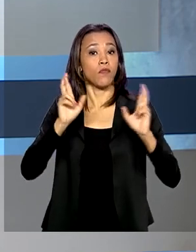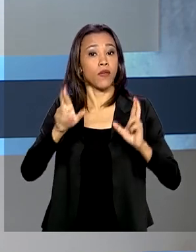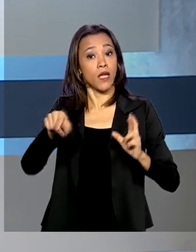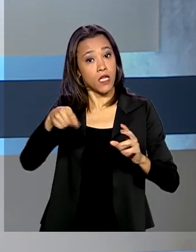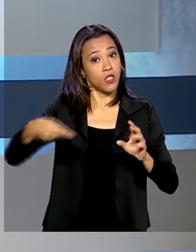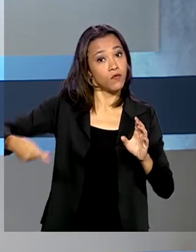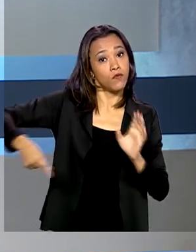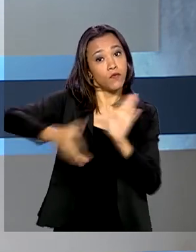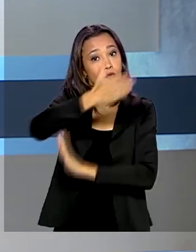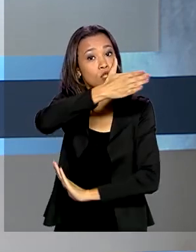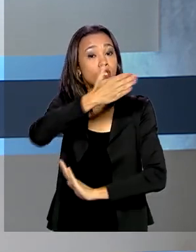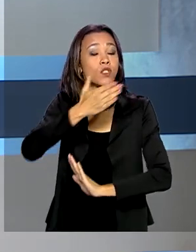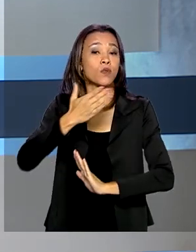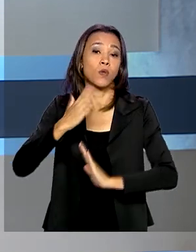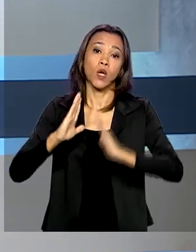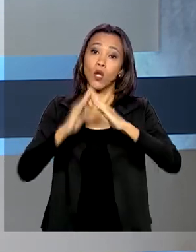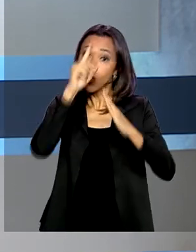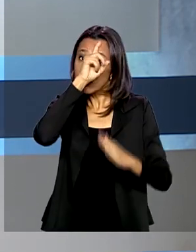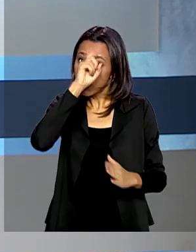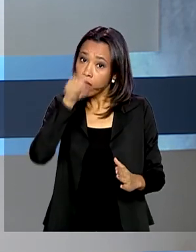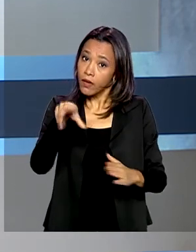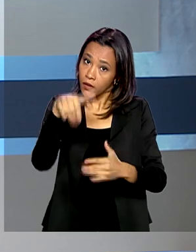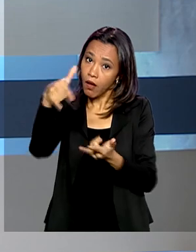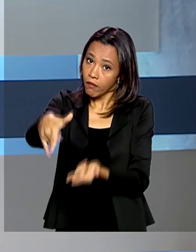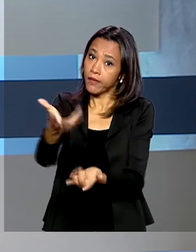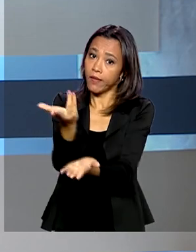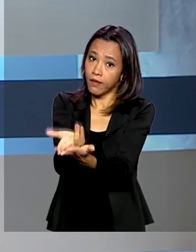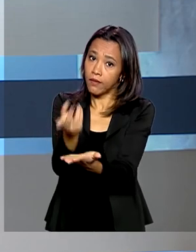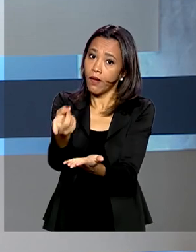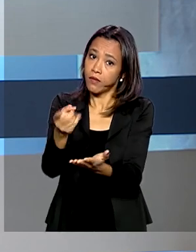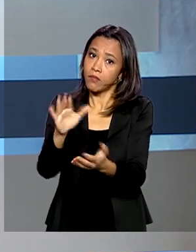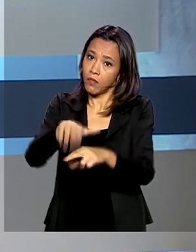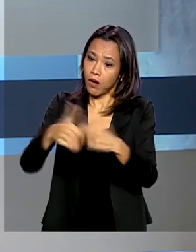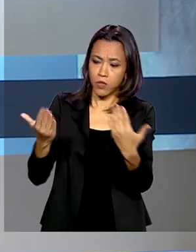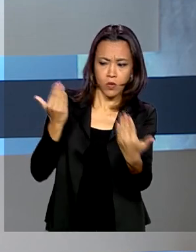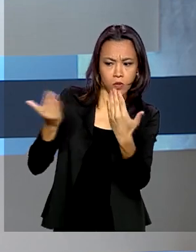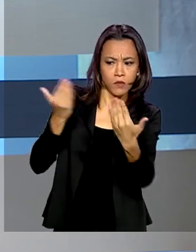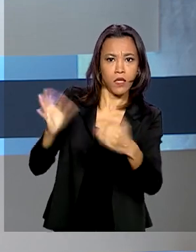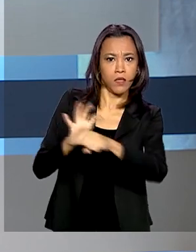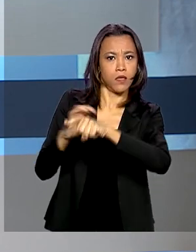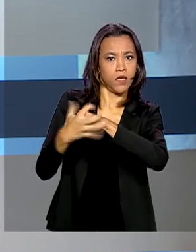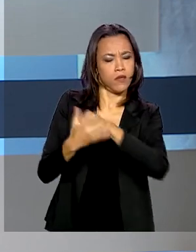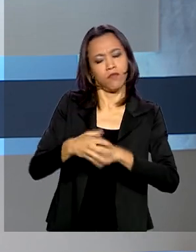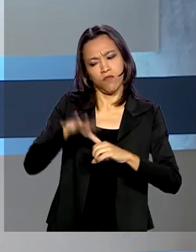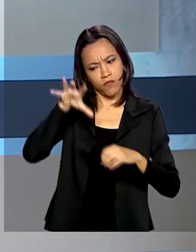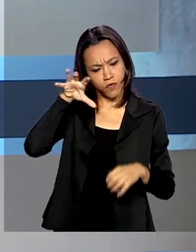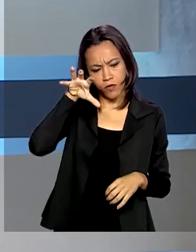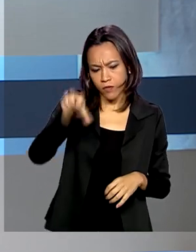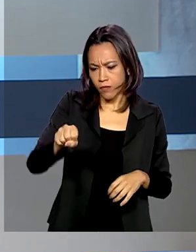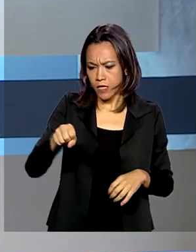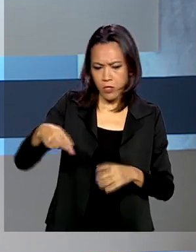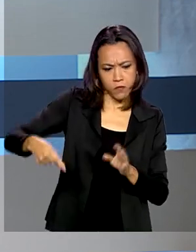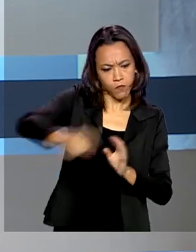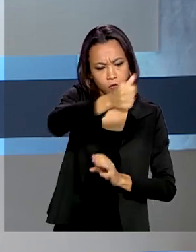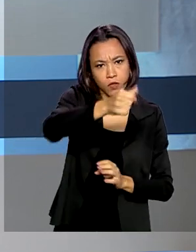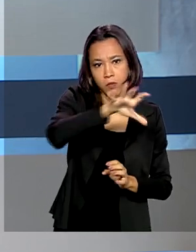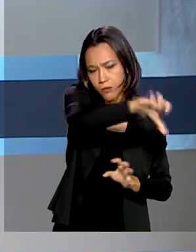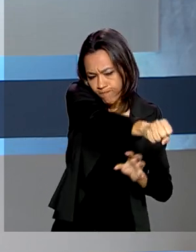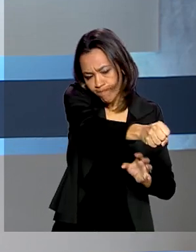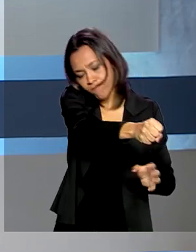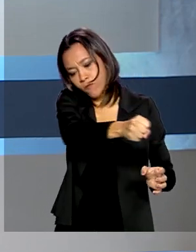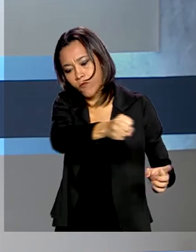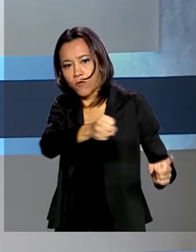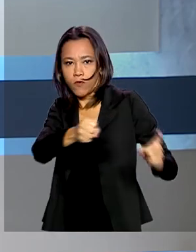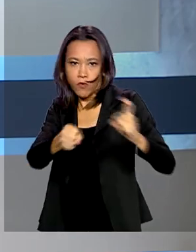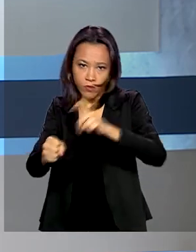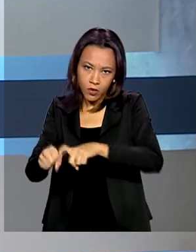depois de fugir do hospital onde estava internado com suspeita de Covid-19. Eles foram imediatamente reconduzidos ao hospital e devem